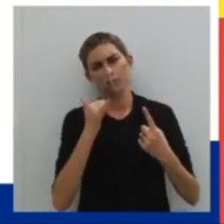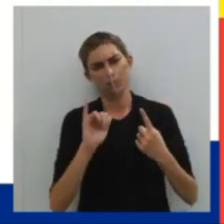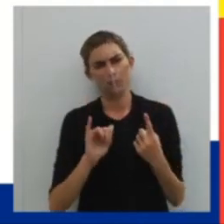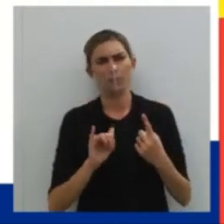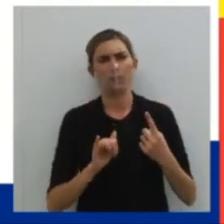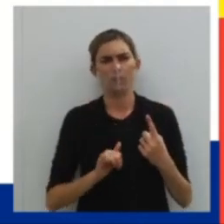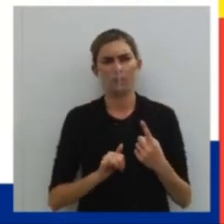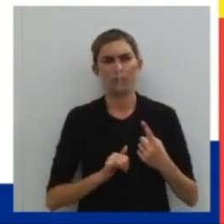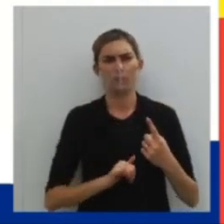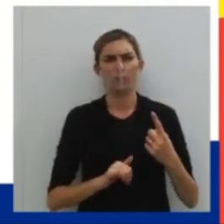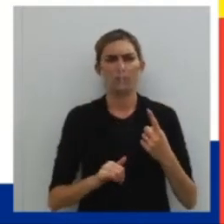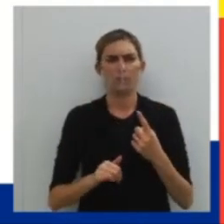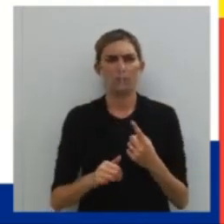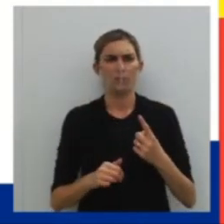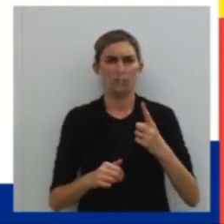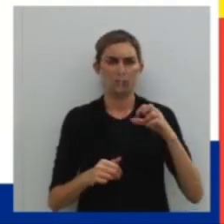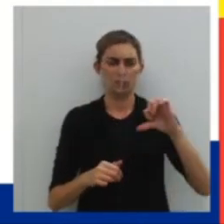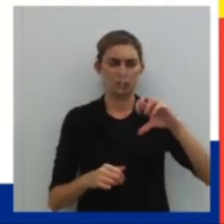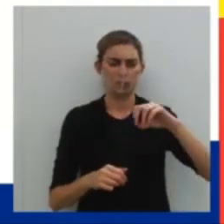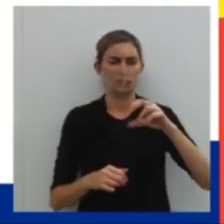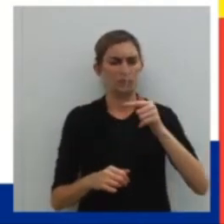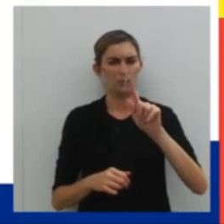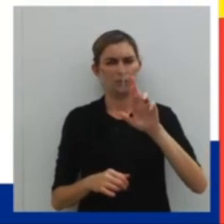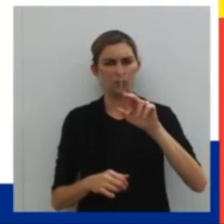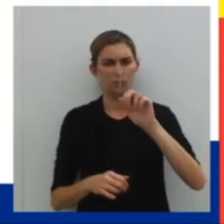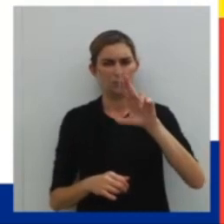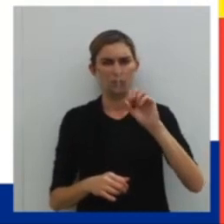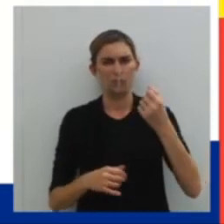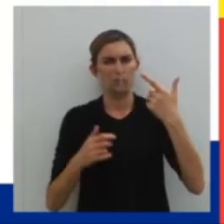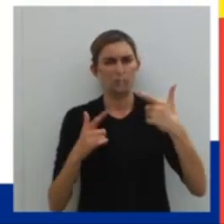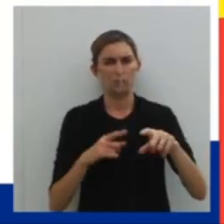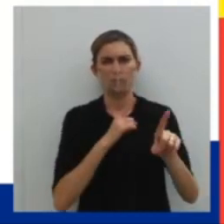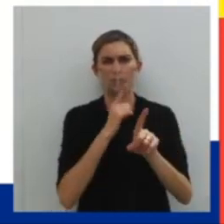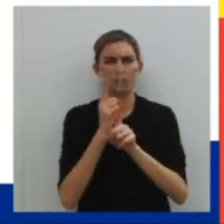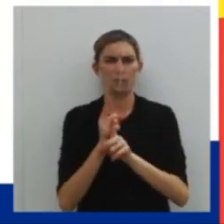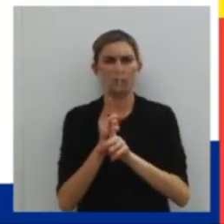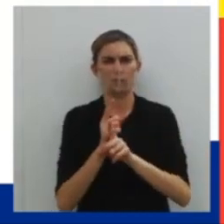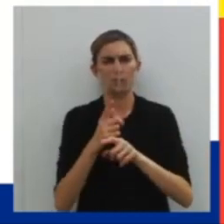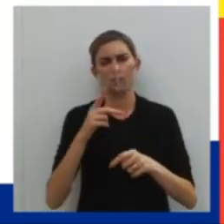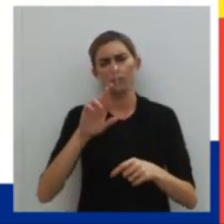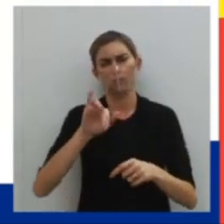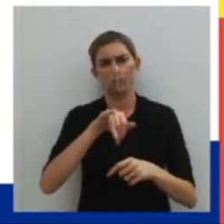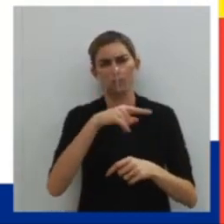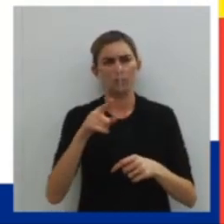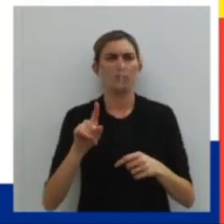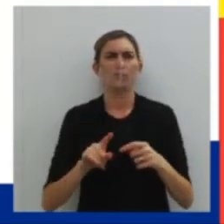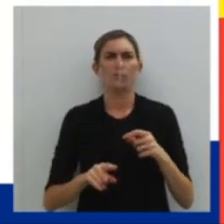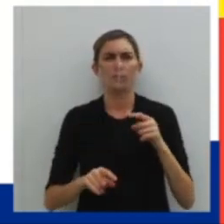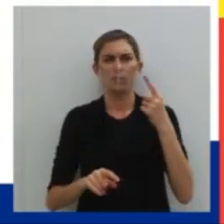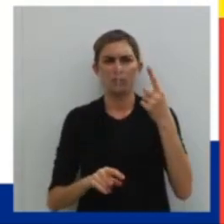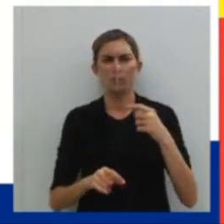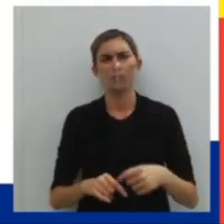reta formando 90 graus com o eixo X, e onde eu encontrar com a projeção do ponto 5 em